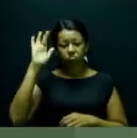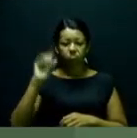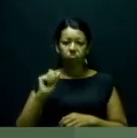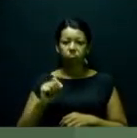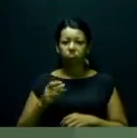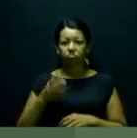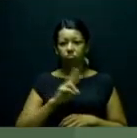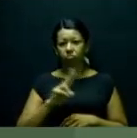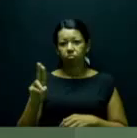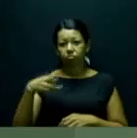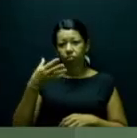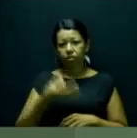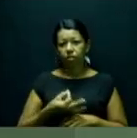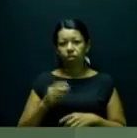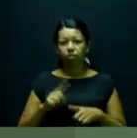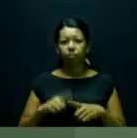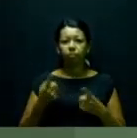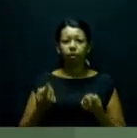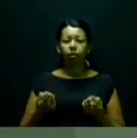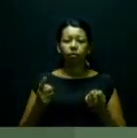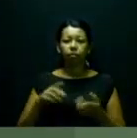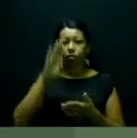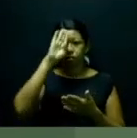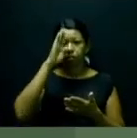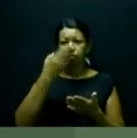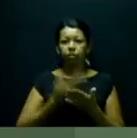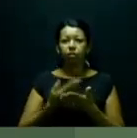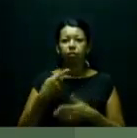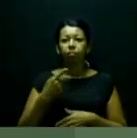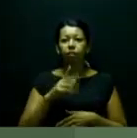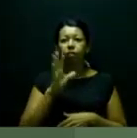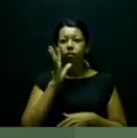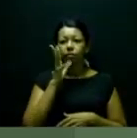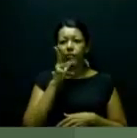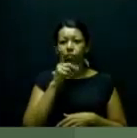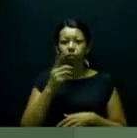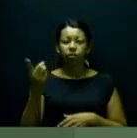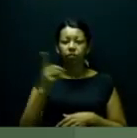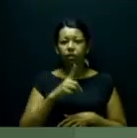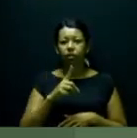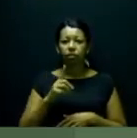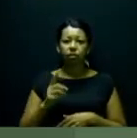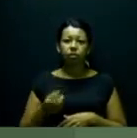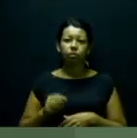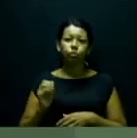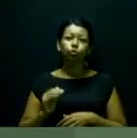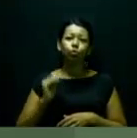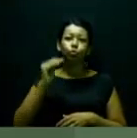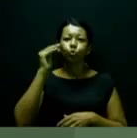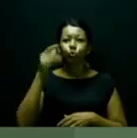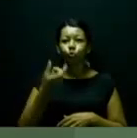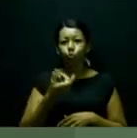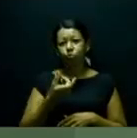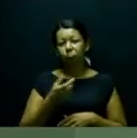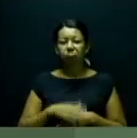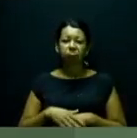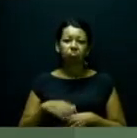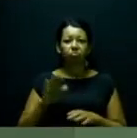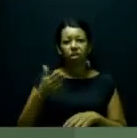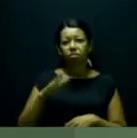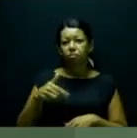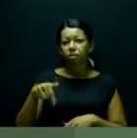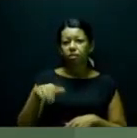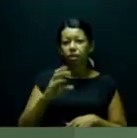mas até eu acreditei que pela demora viesse com, pelo menos com reajuste de ao menos uns R$700